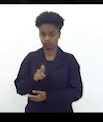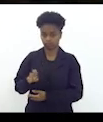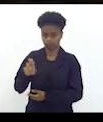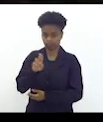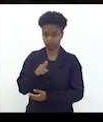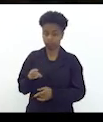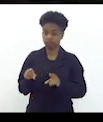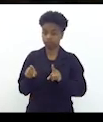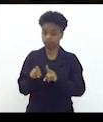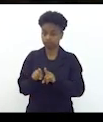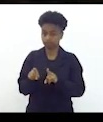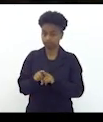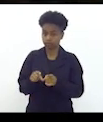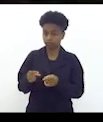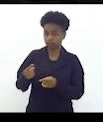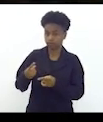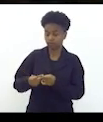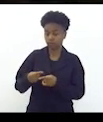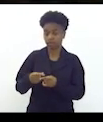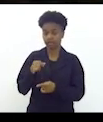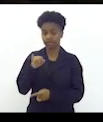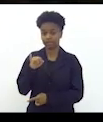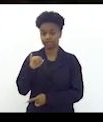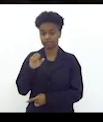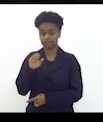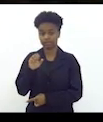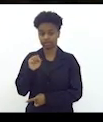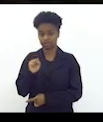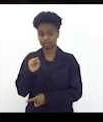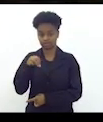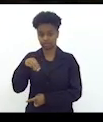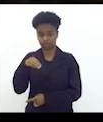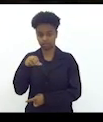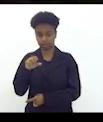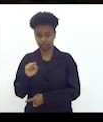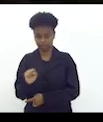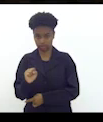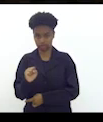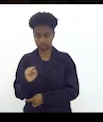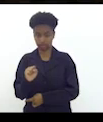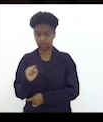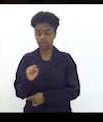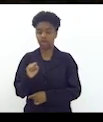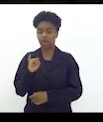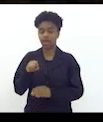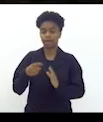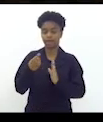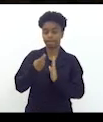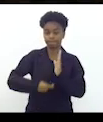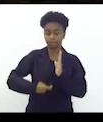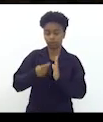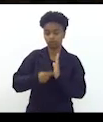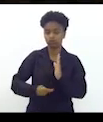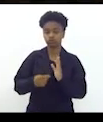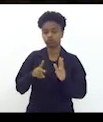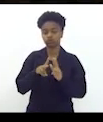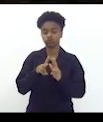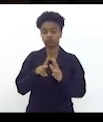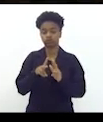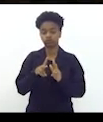Até porque o ISMS, Imposto sobre Circulação de Mercadorias e